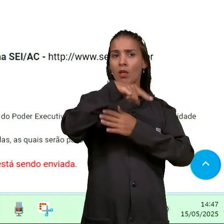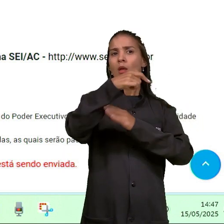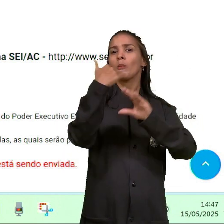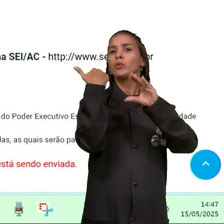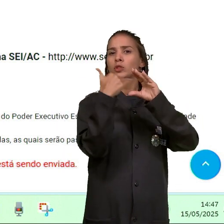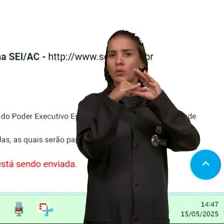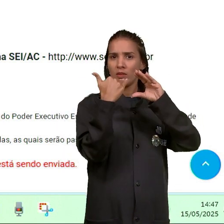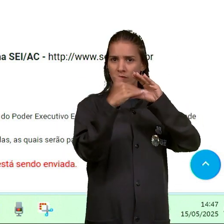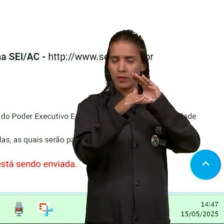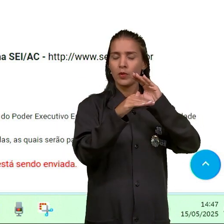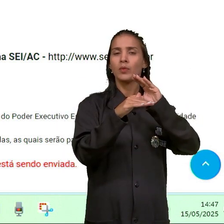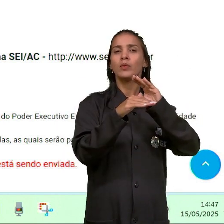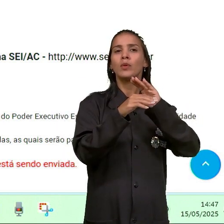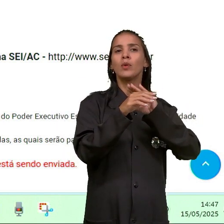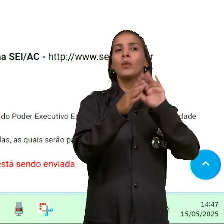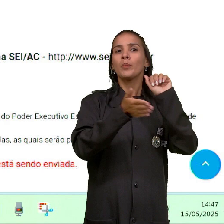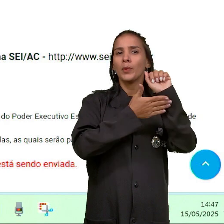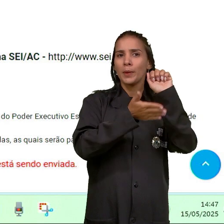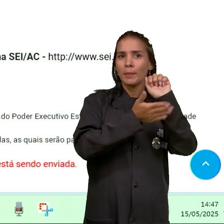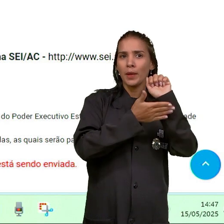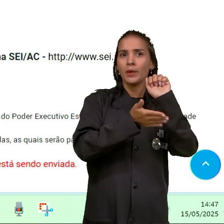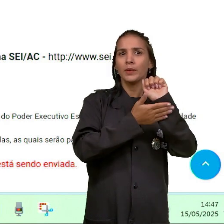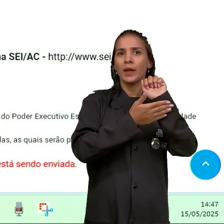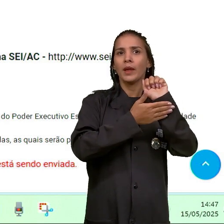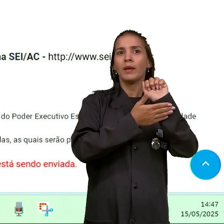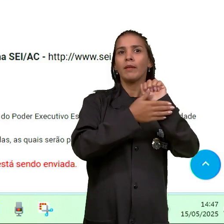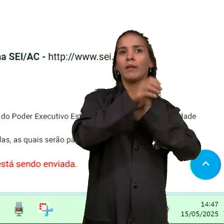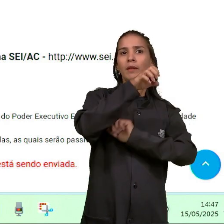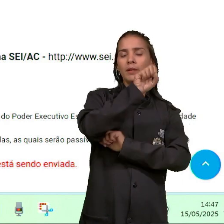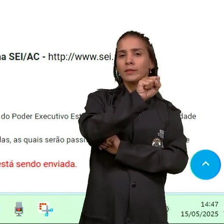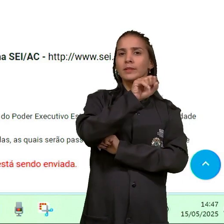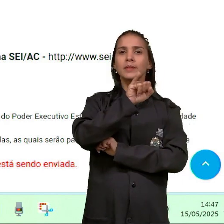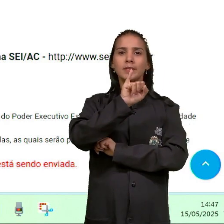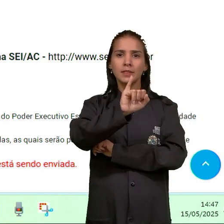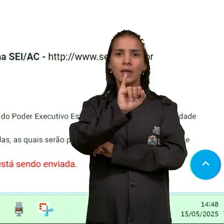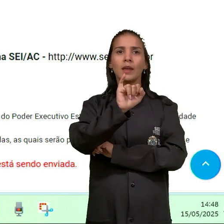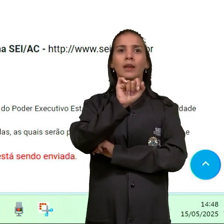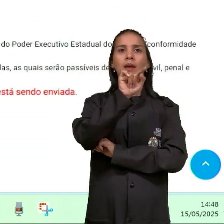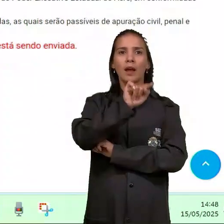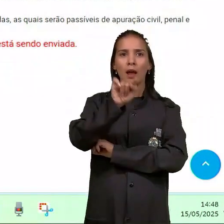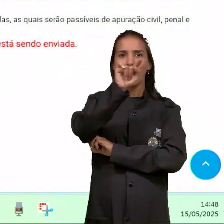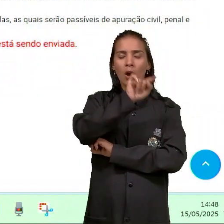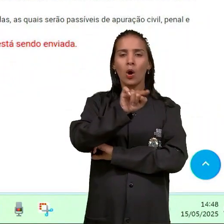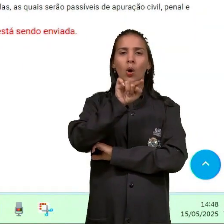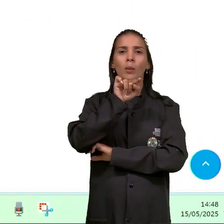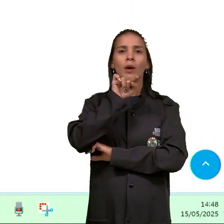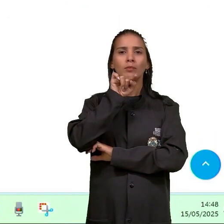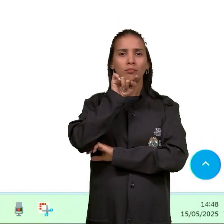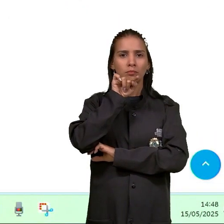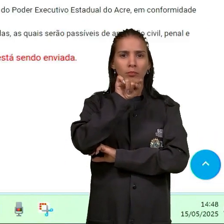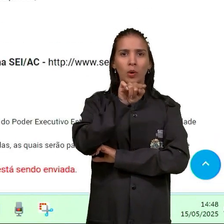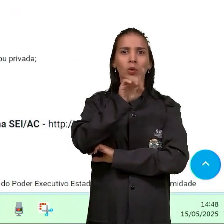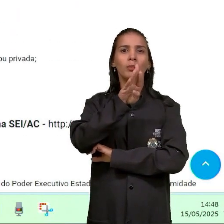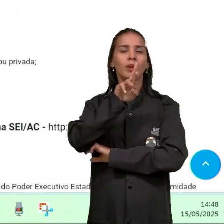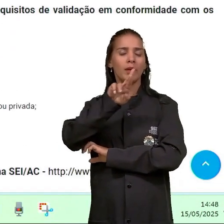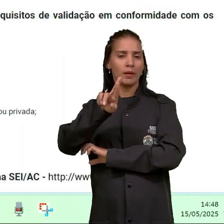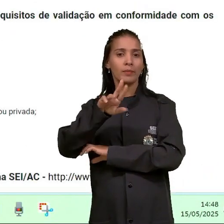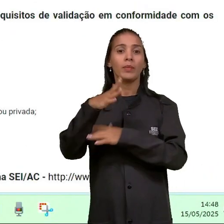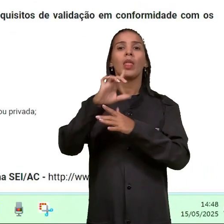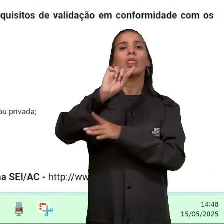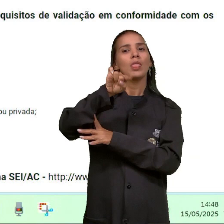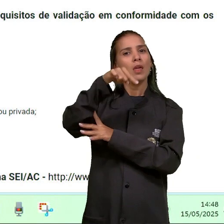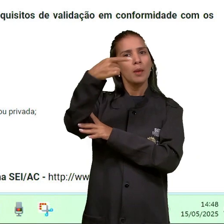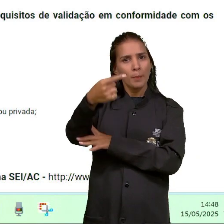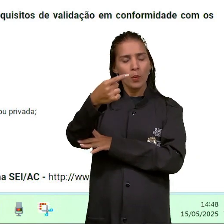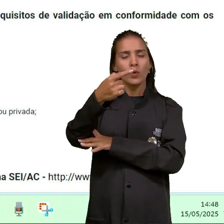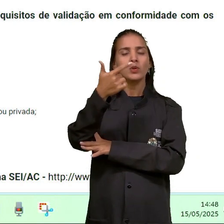sei@ac.gov.br. Quando ela criar um usuário do SEI, ela vai mandar a documentação, eles vão criar o usuário e esse usuário externo está apto a utilizar